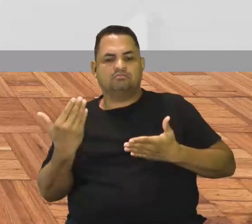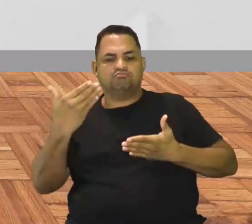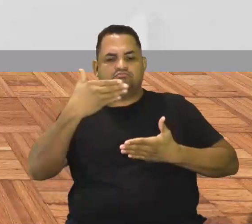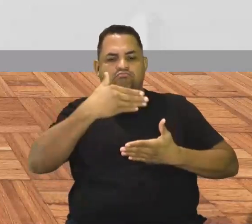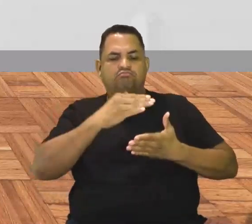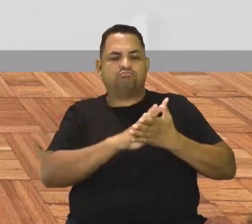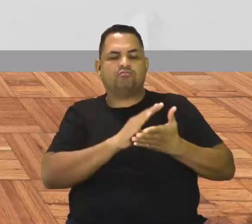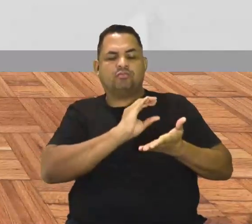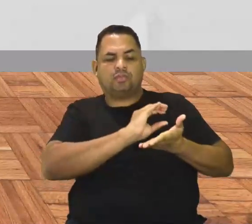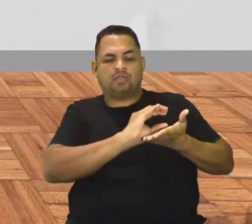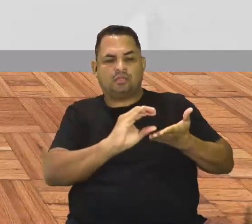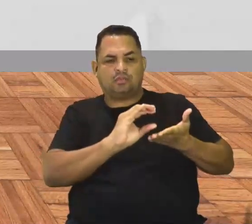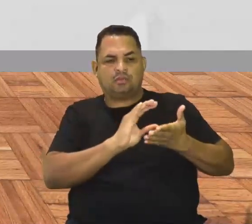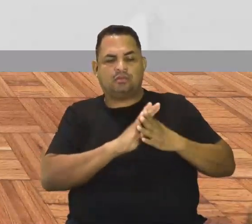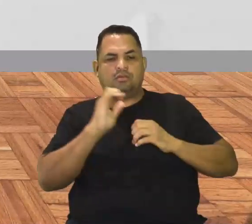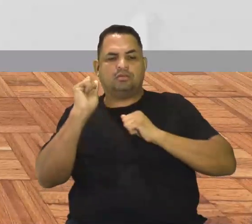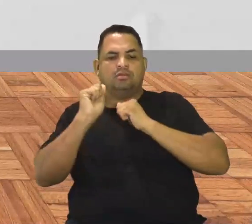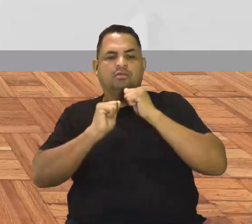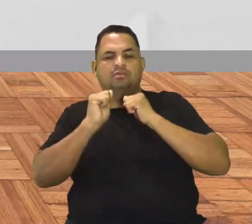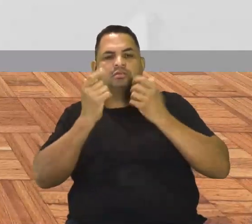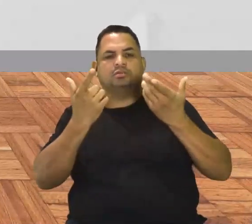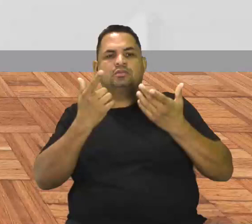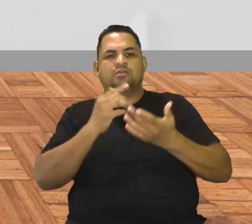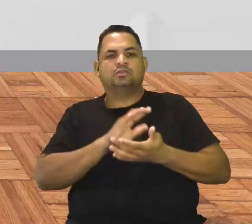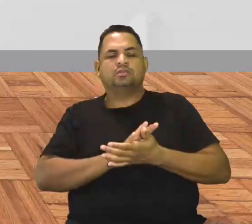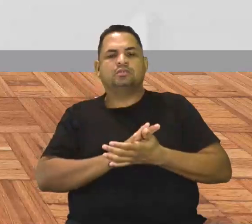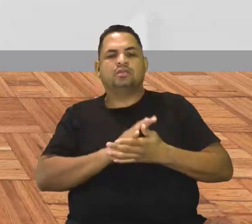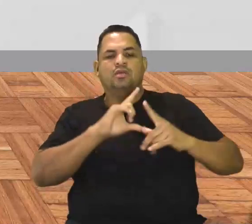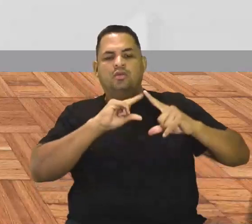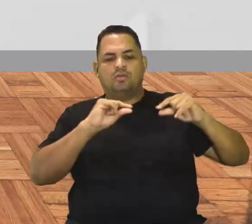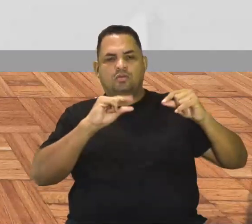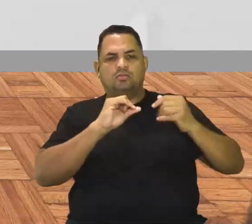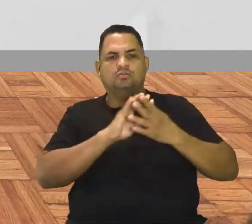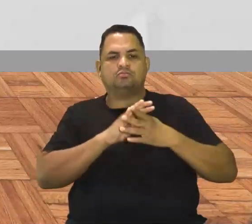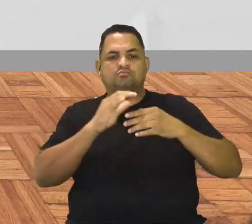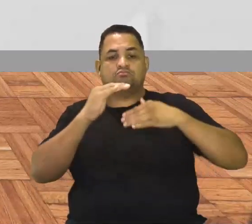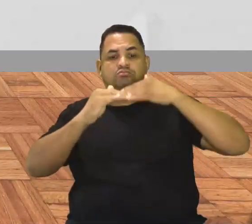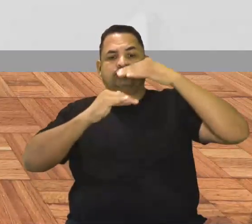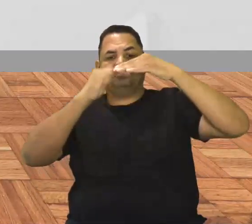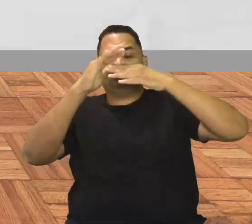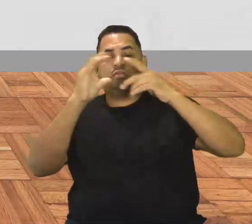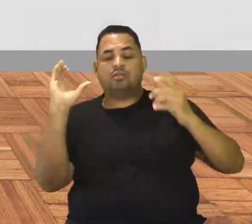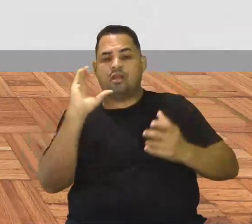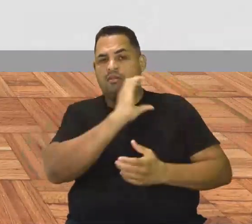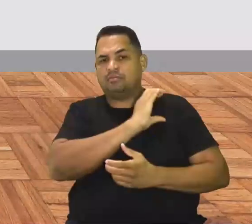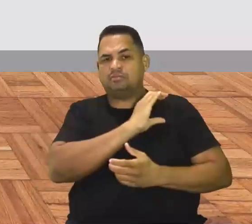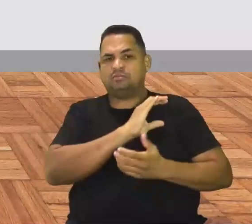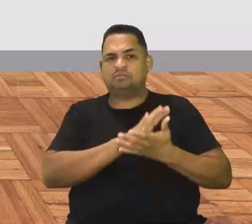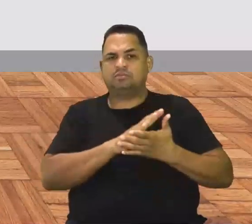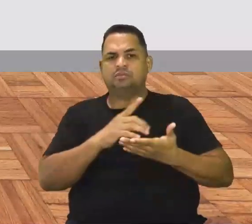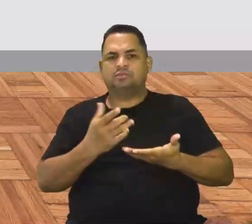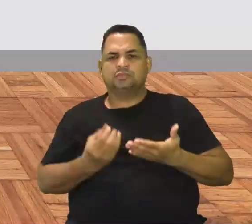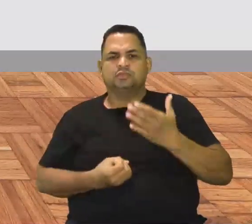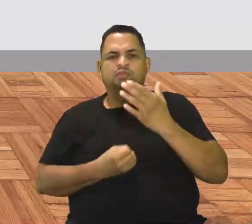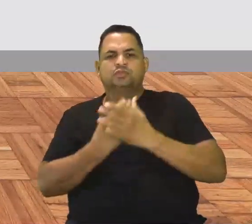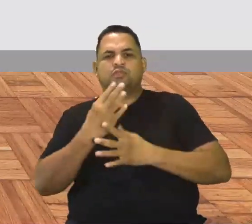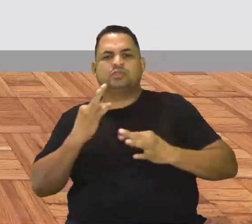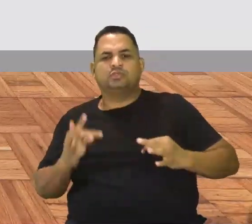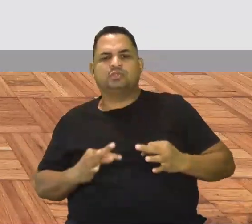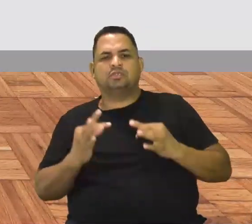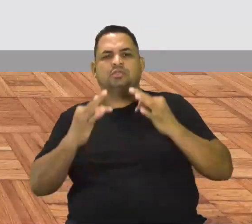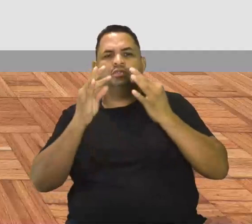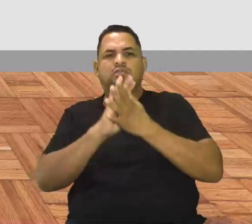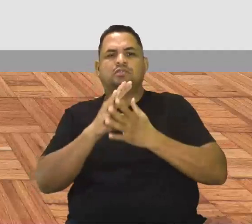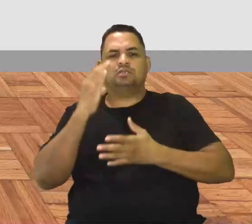vai investir na indústria japonesa. E com isso o Japão deu um boom. Aí veio a tecnologia, veio o estudo, veio